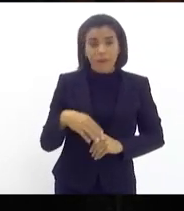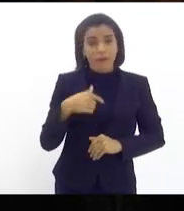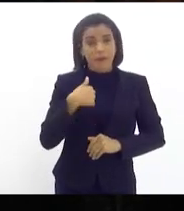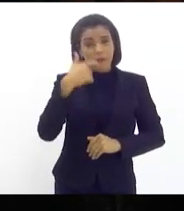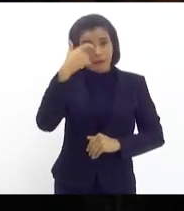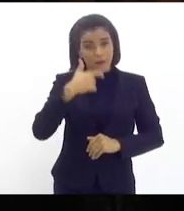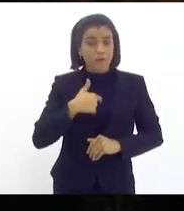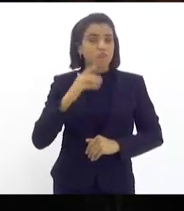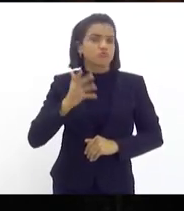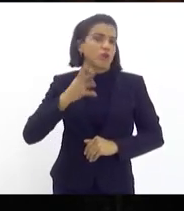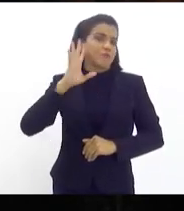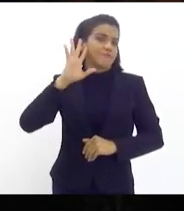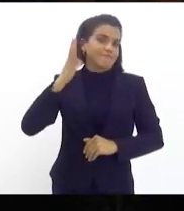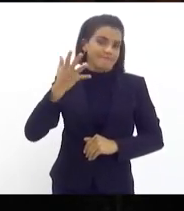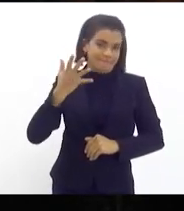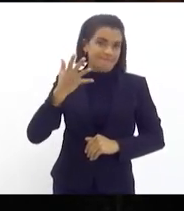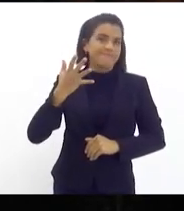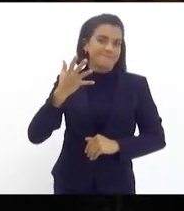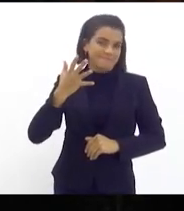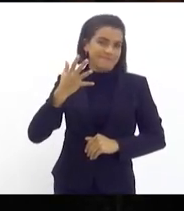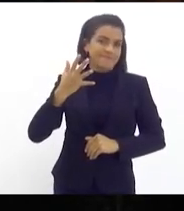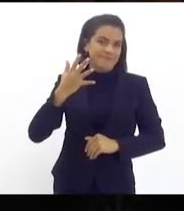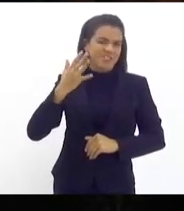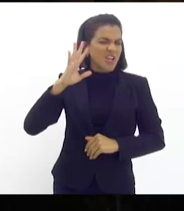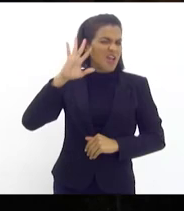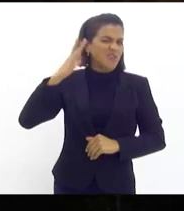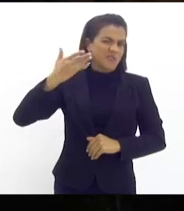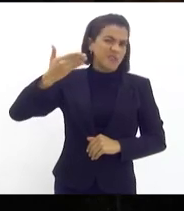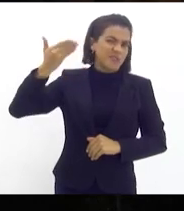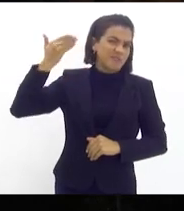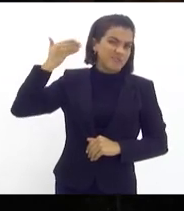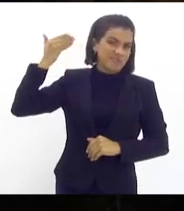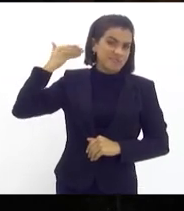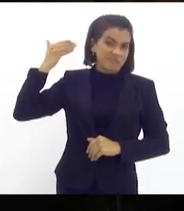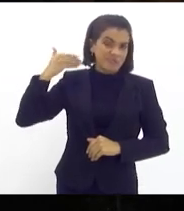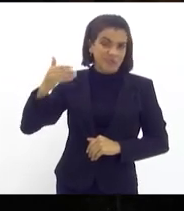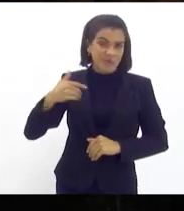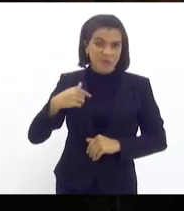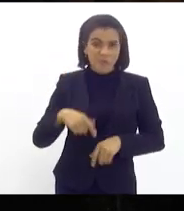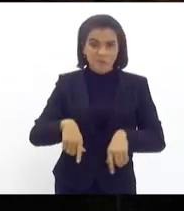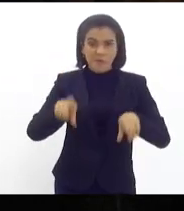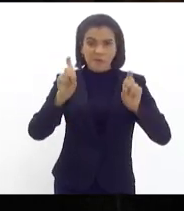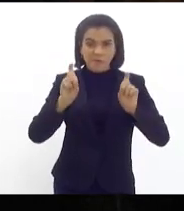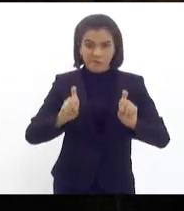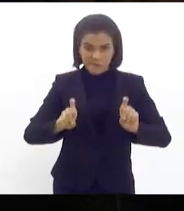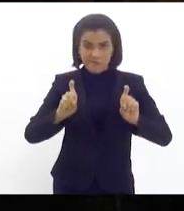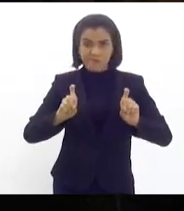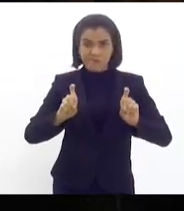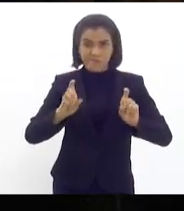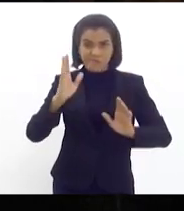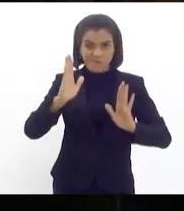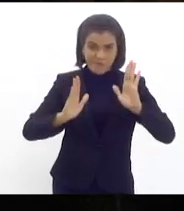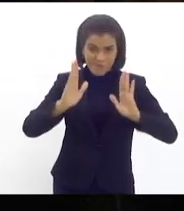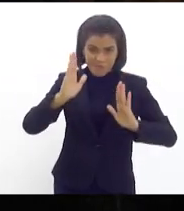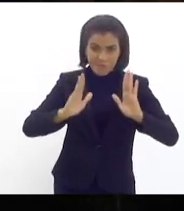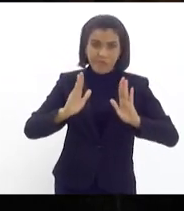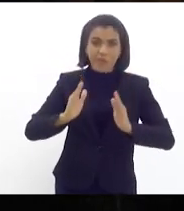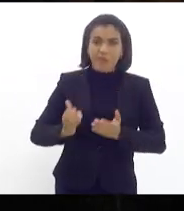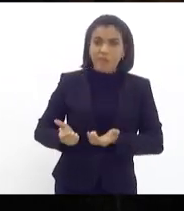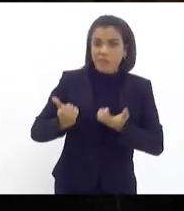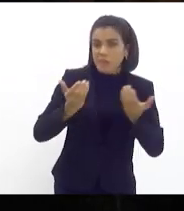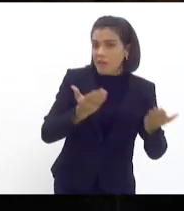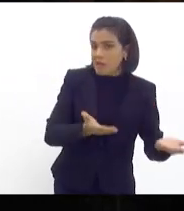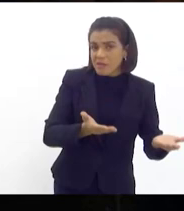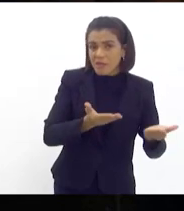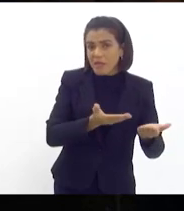já decidi de algum tempo o meu mandato está dedicado